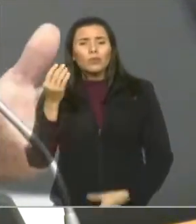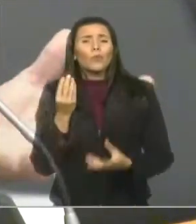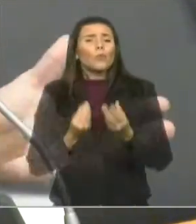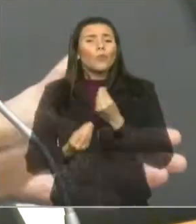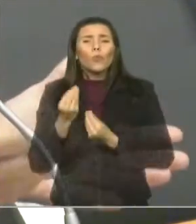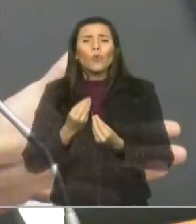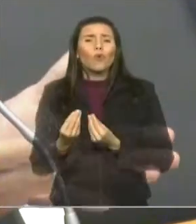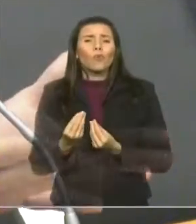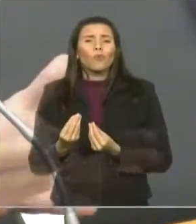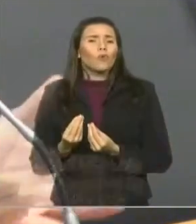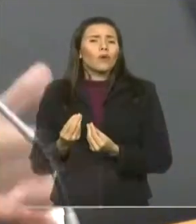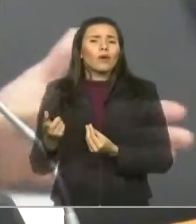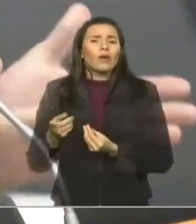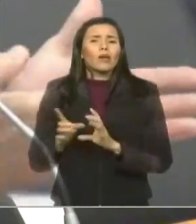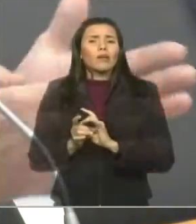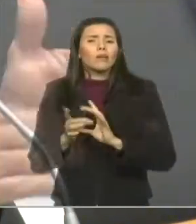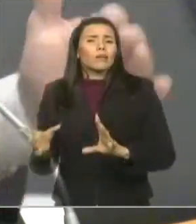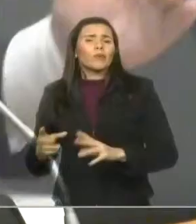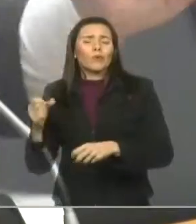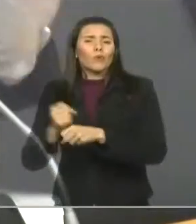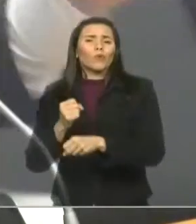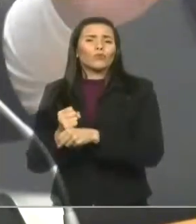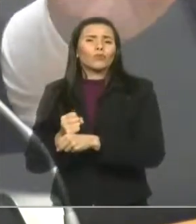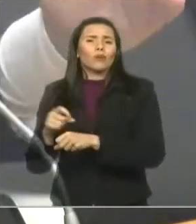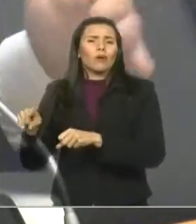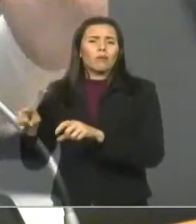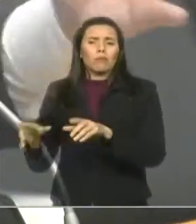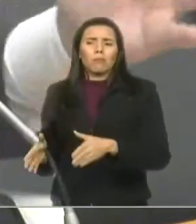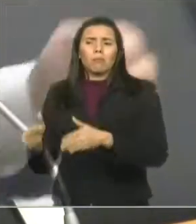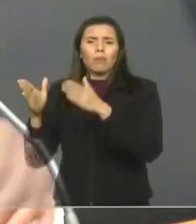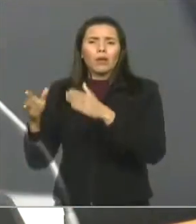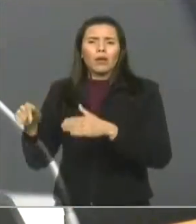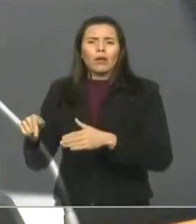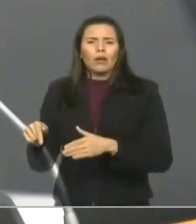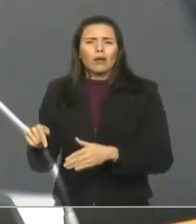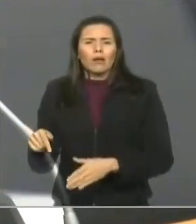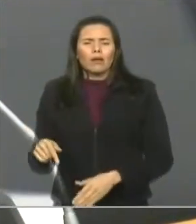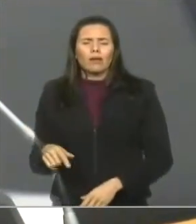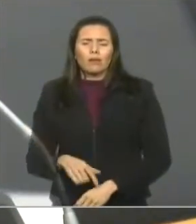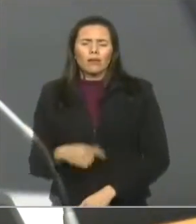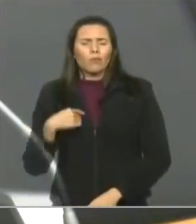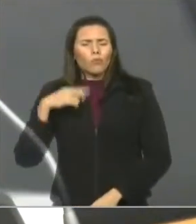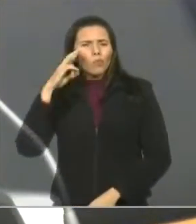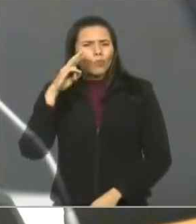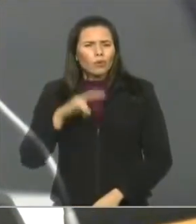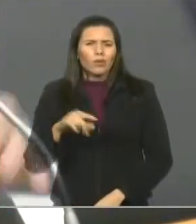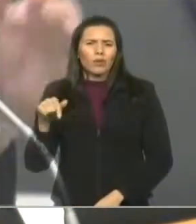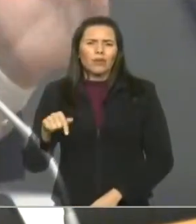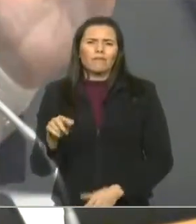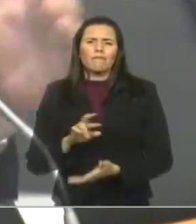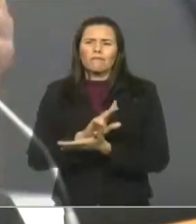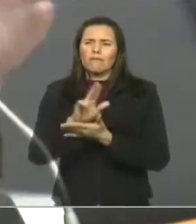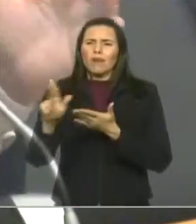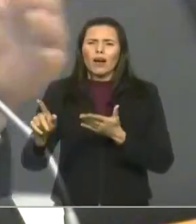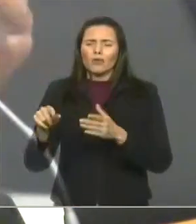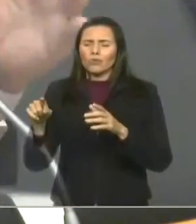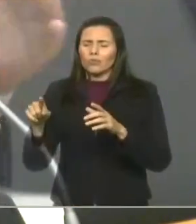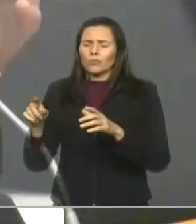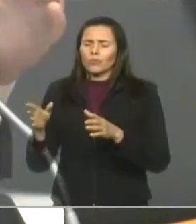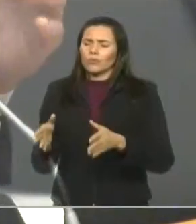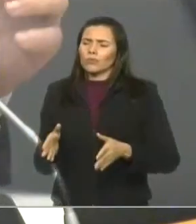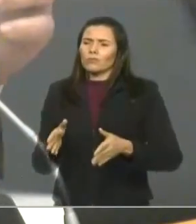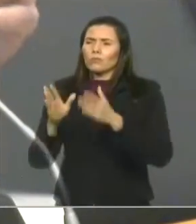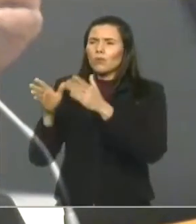nem está sabendo o que está acontecendo fora, vê seu carro lá submerso, como nós vimos aí em vários conjuntos desse, e já